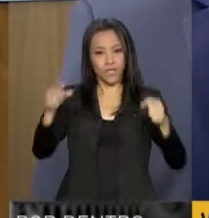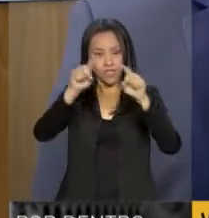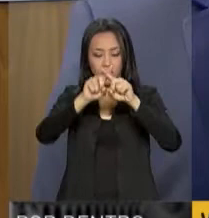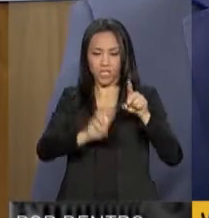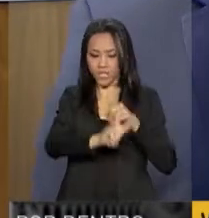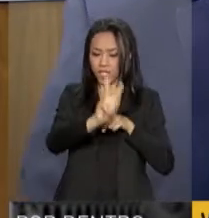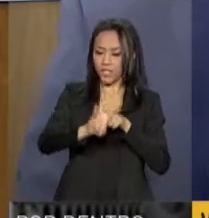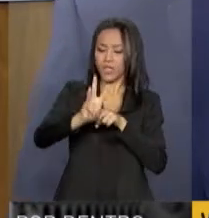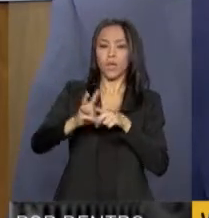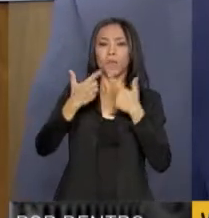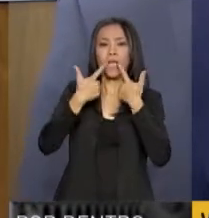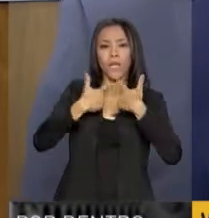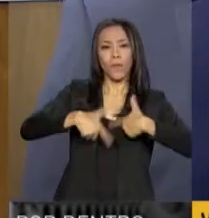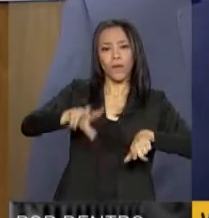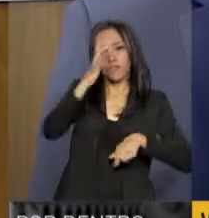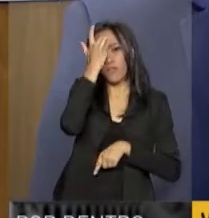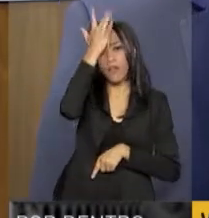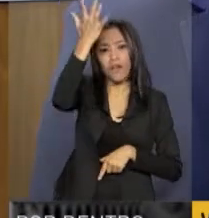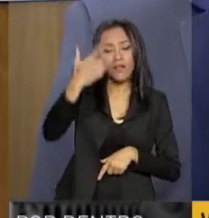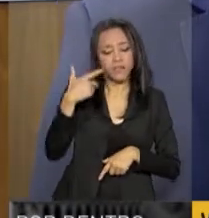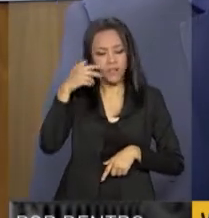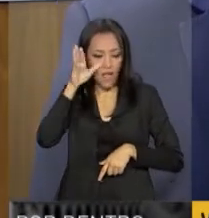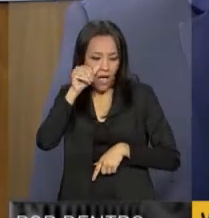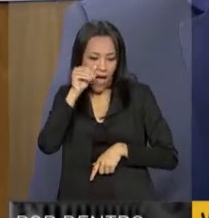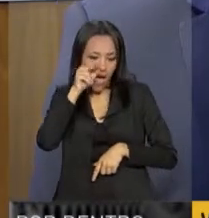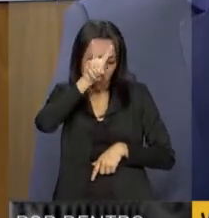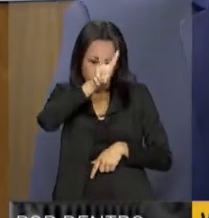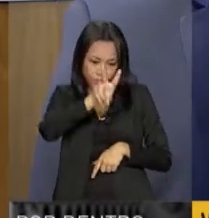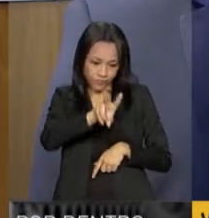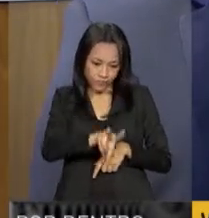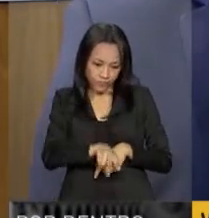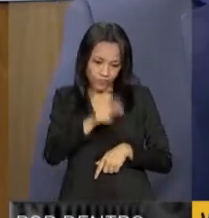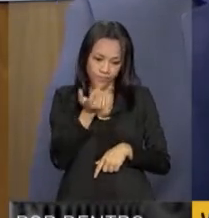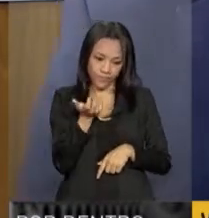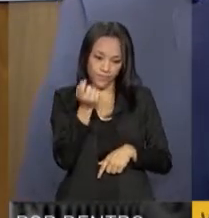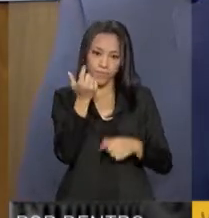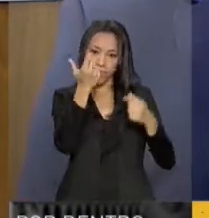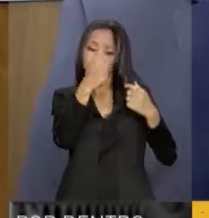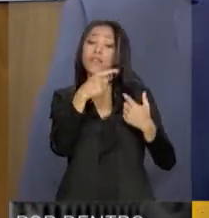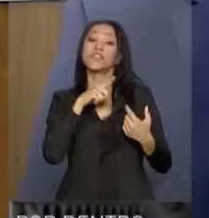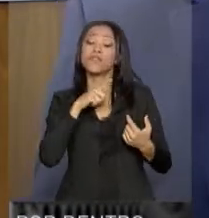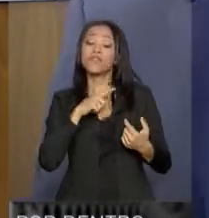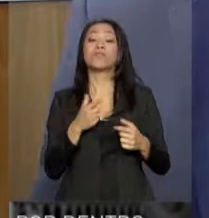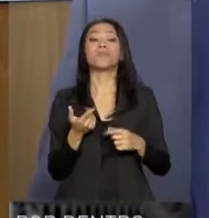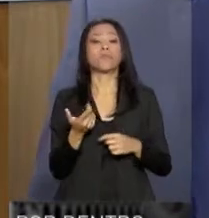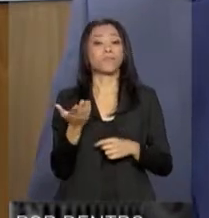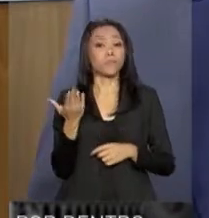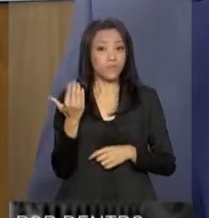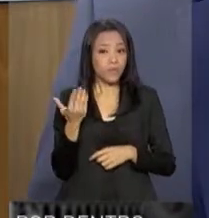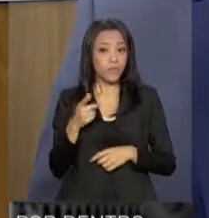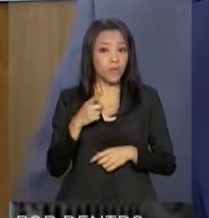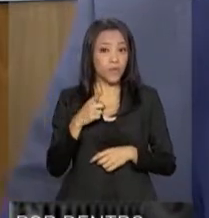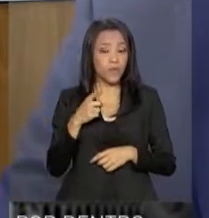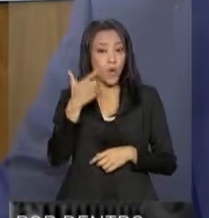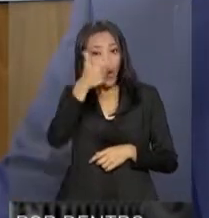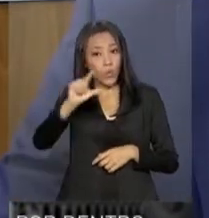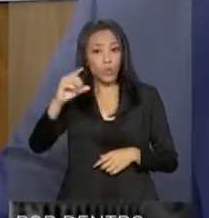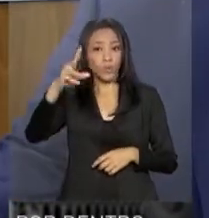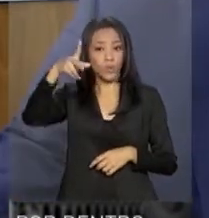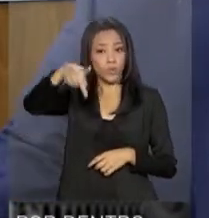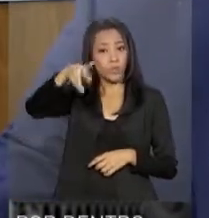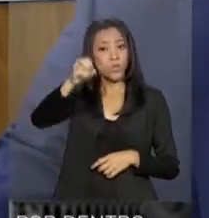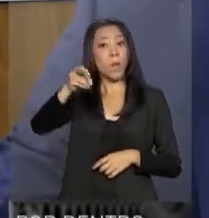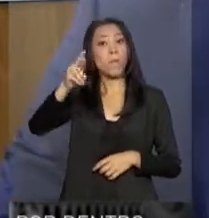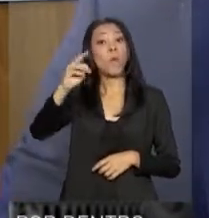possibilidade com mais possibilidades para que o cidadão possa acessar nós tínhamos o portal da transparência times os portais que traziam as licitações